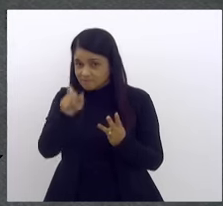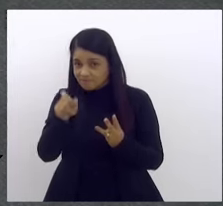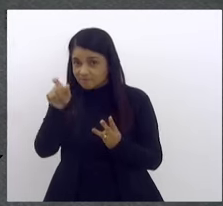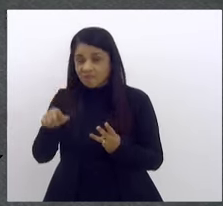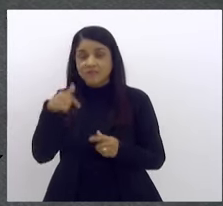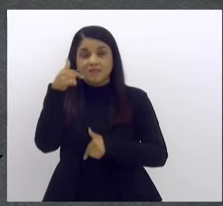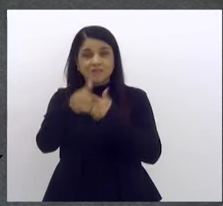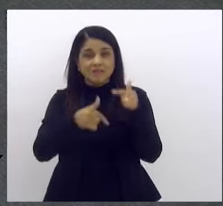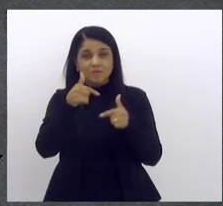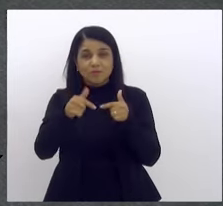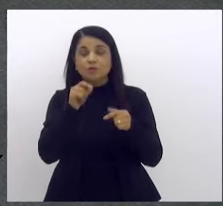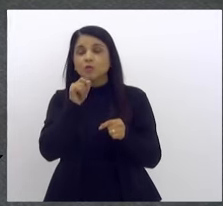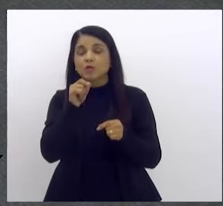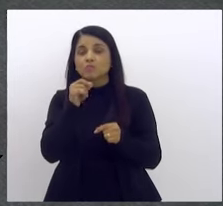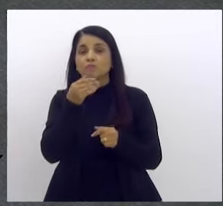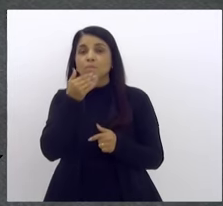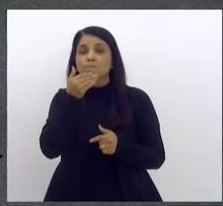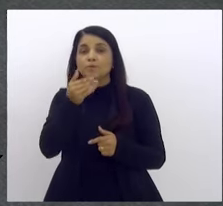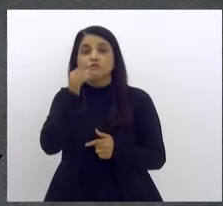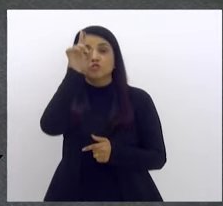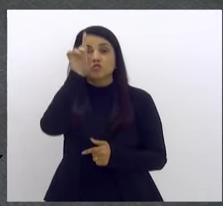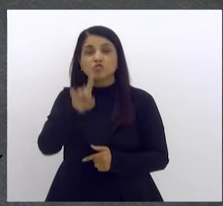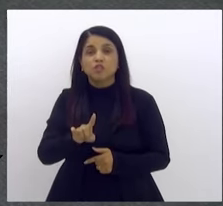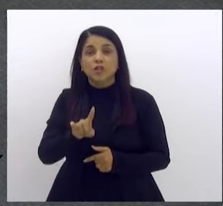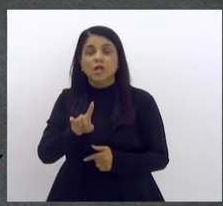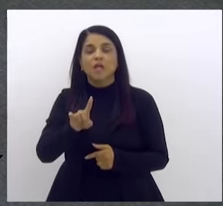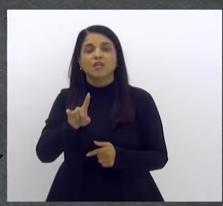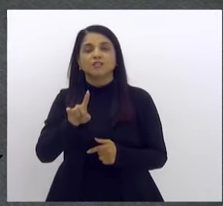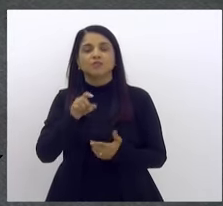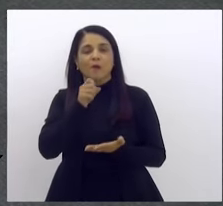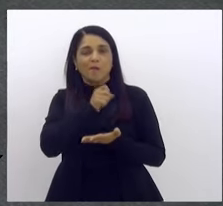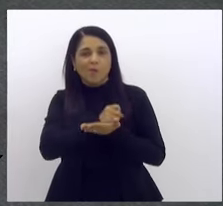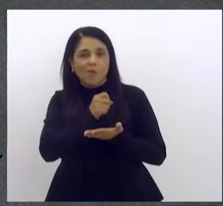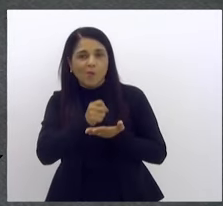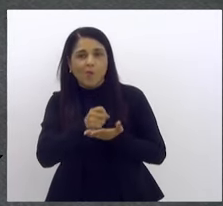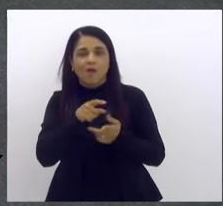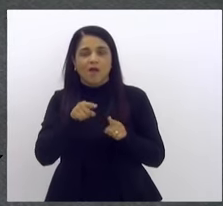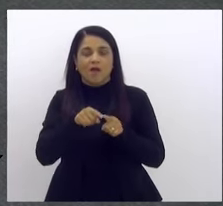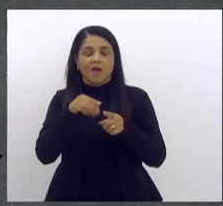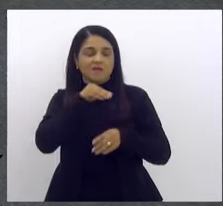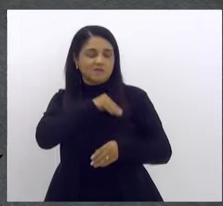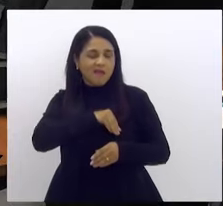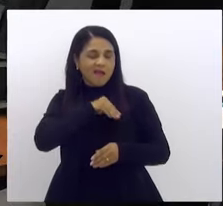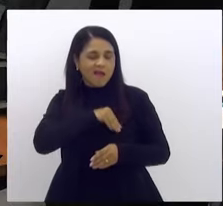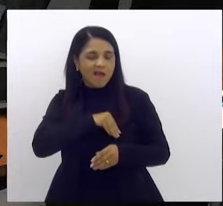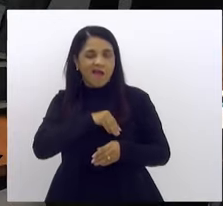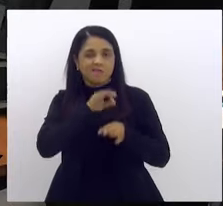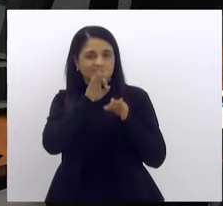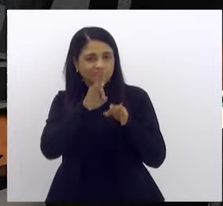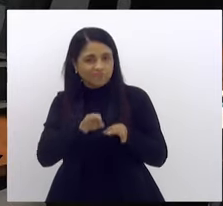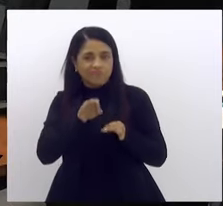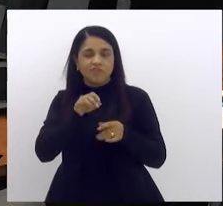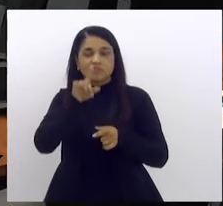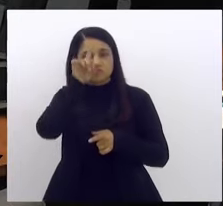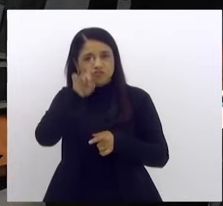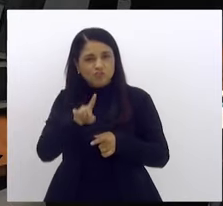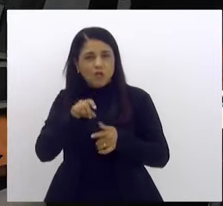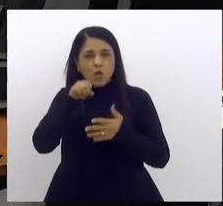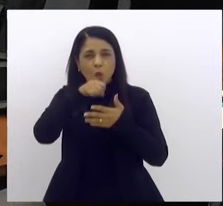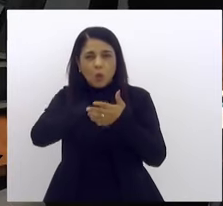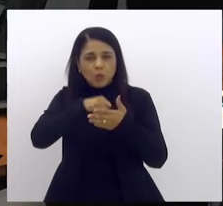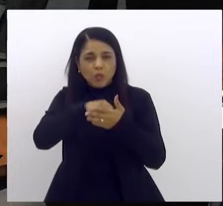seus direitos, né? Direito à estabilidade, direito a ter um piso salarial, direito a 40